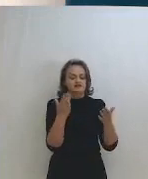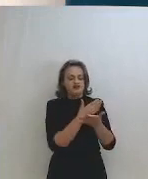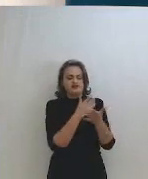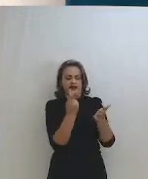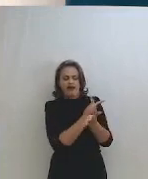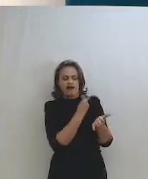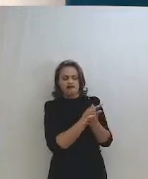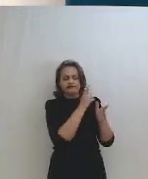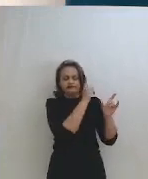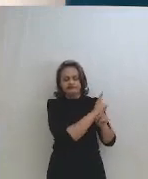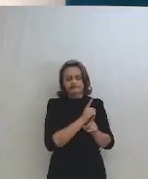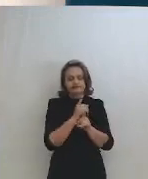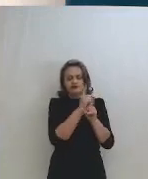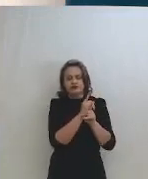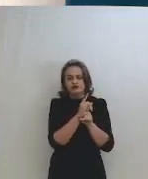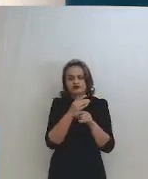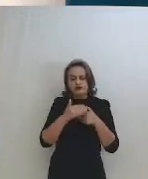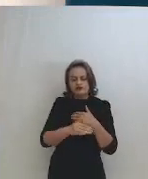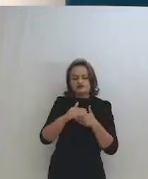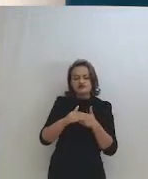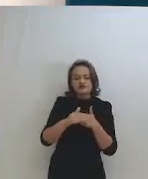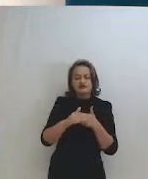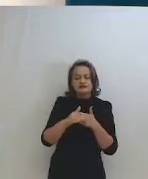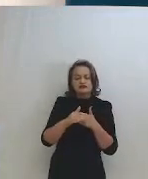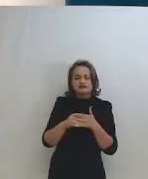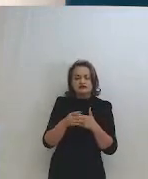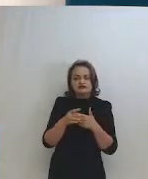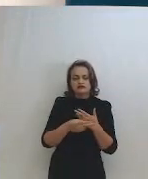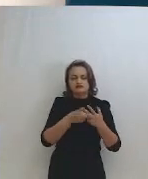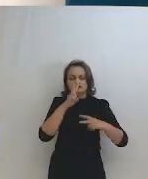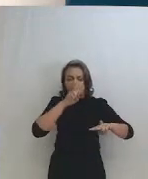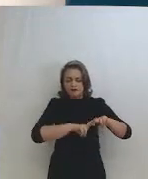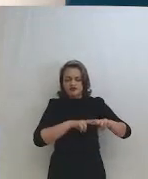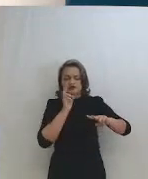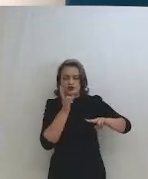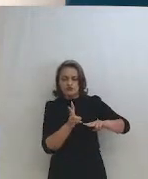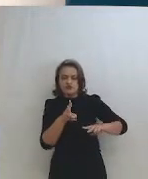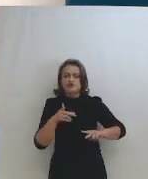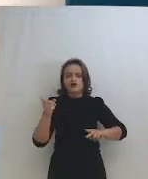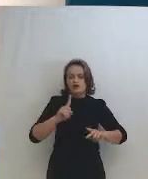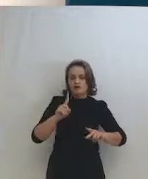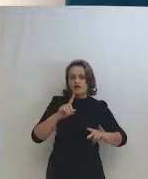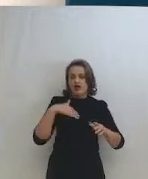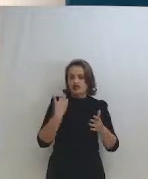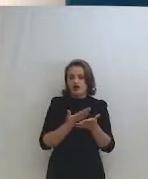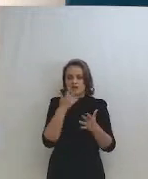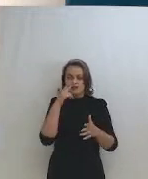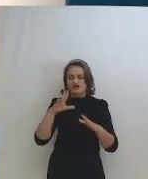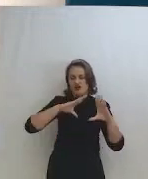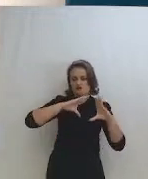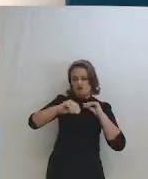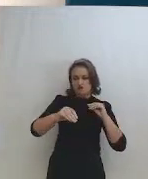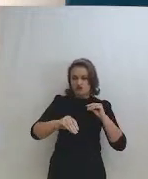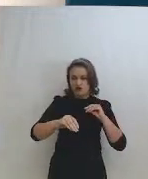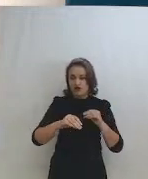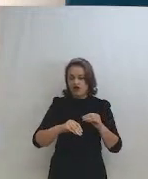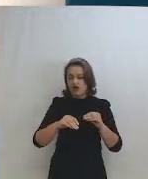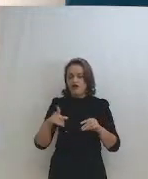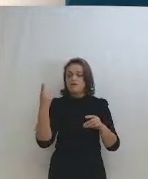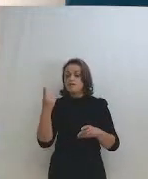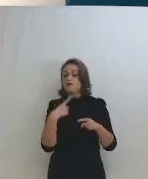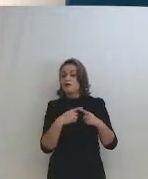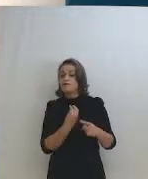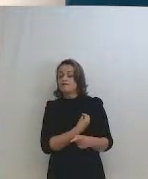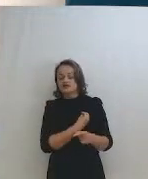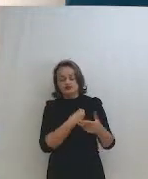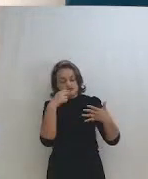consequentemente, na manutenção da prisão preventiva do paciente até aqui foragido. porque presentes os requisitos e